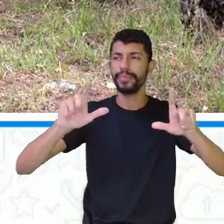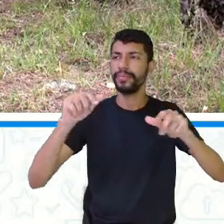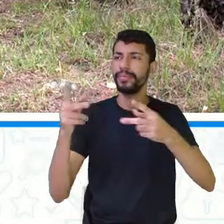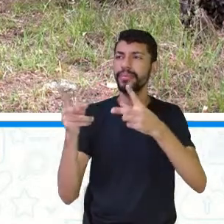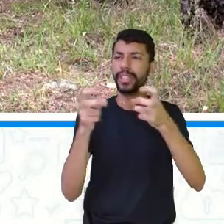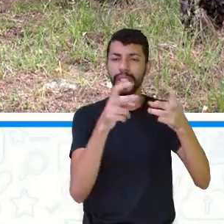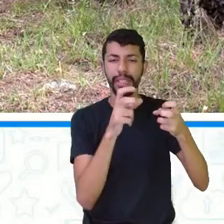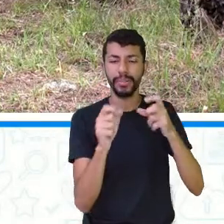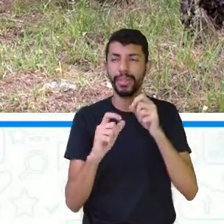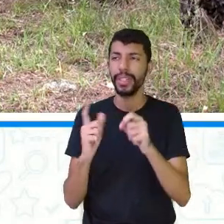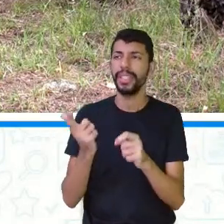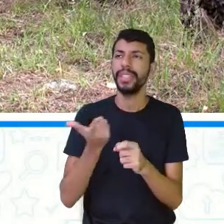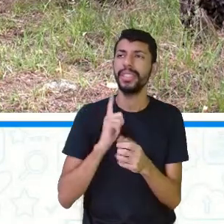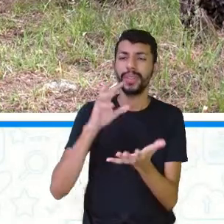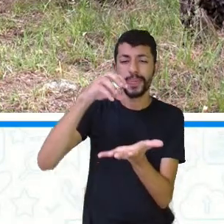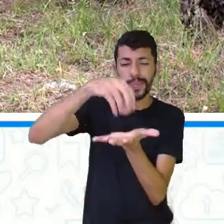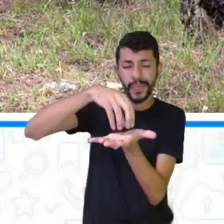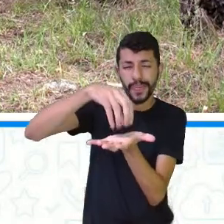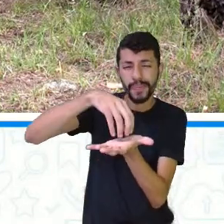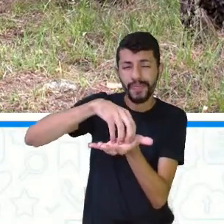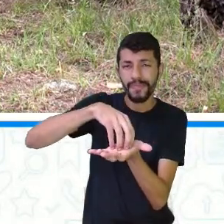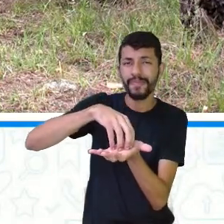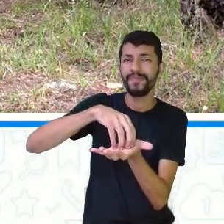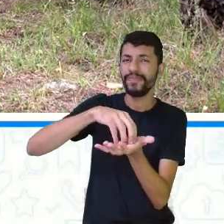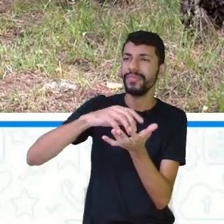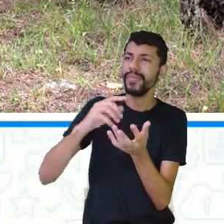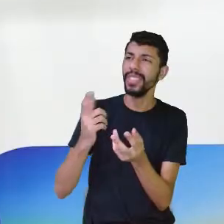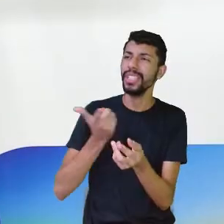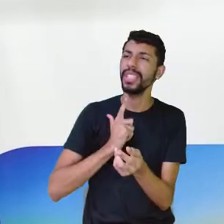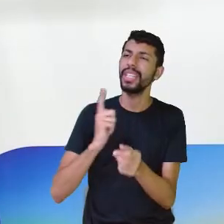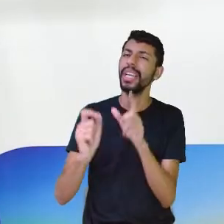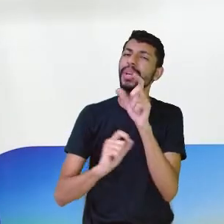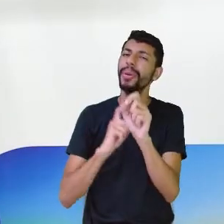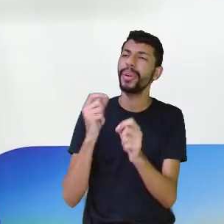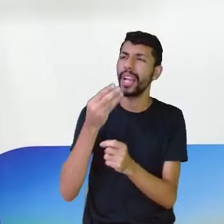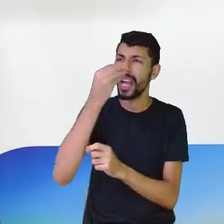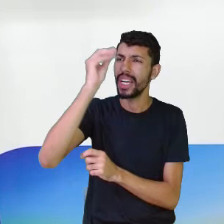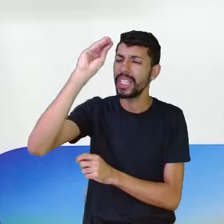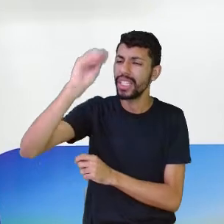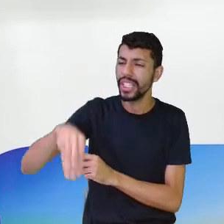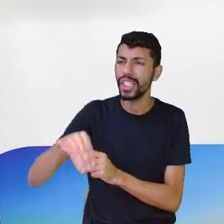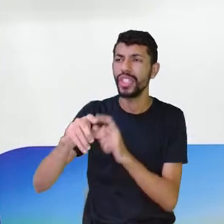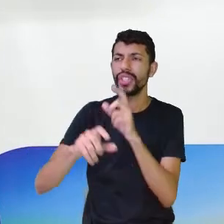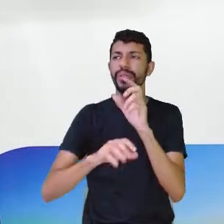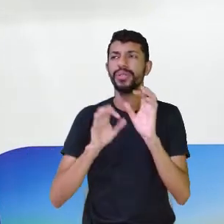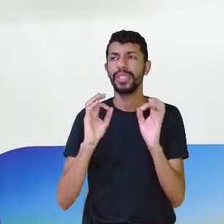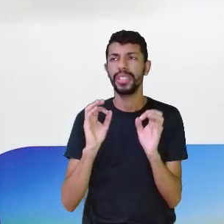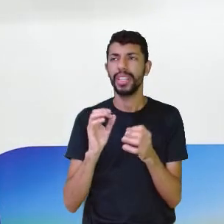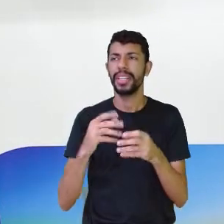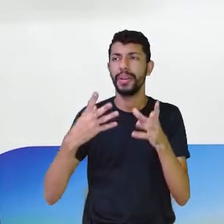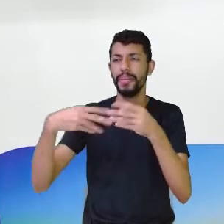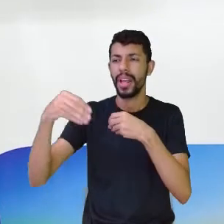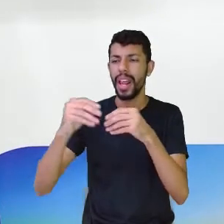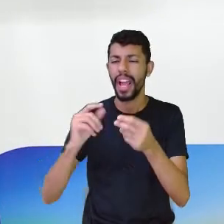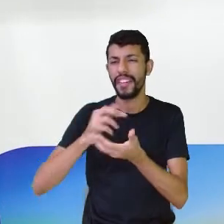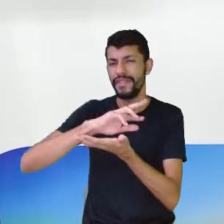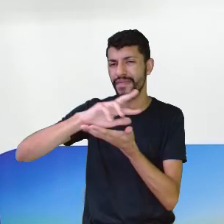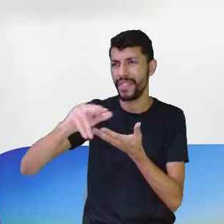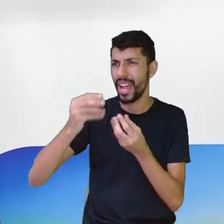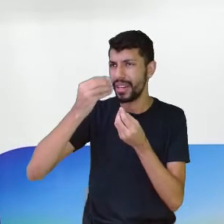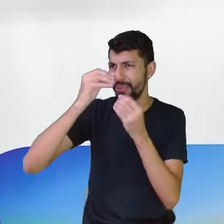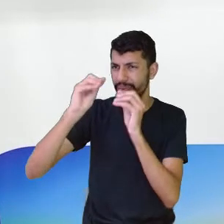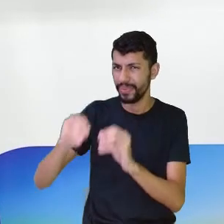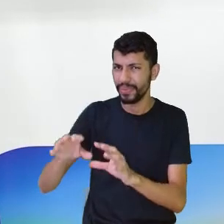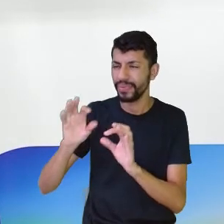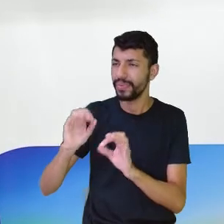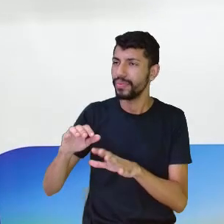gente percebe que no meio da vegetação nós temos aí lixo, né? Saco plástico, entre outros resíduos.